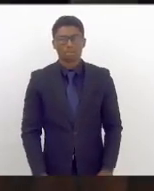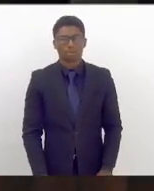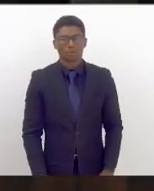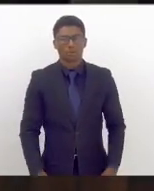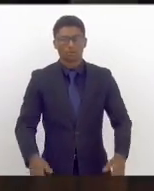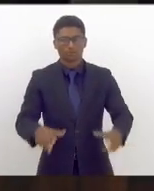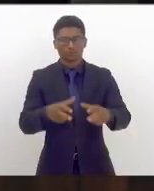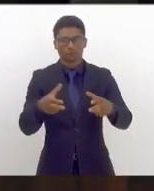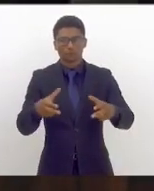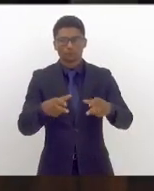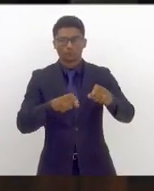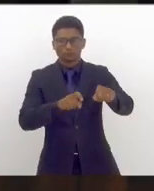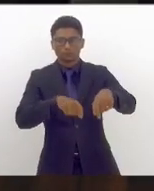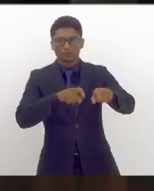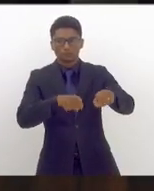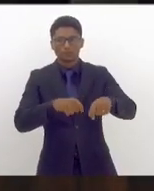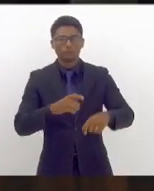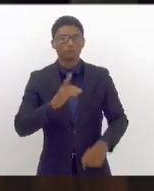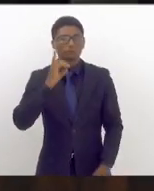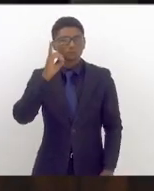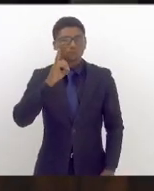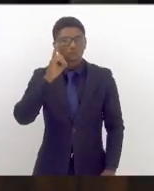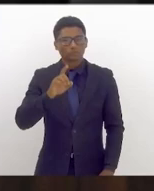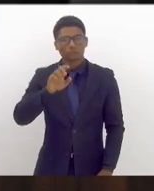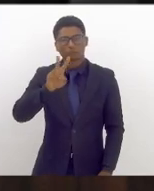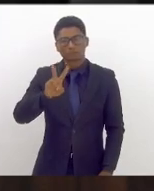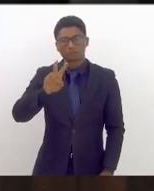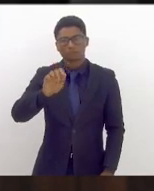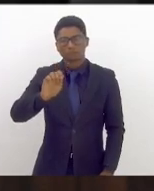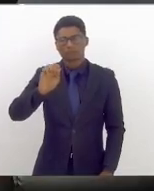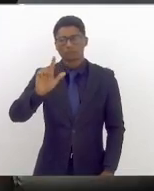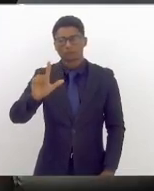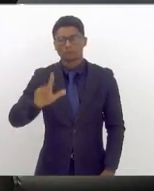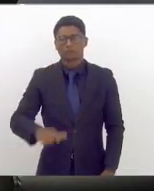pela comissão de agricultura Deputado Valdo Ceasa